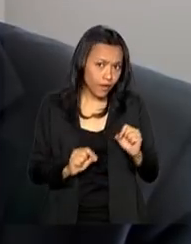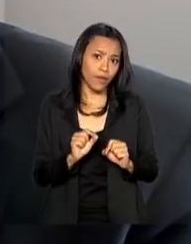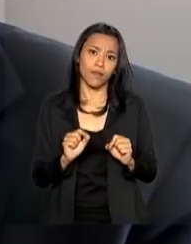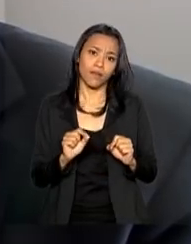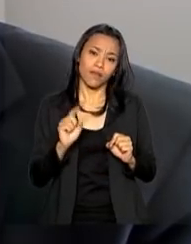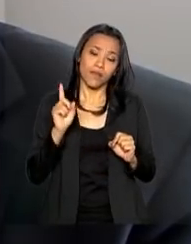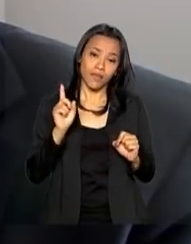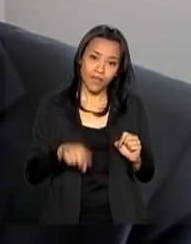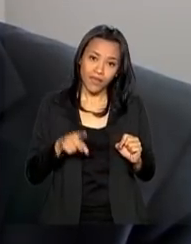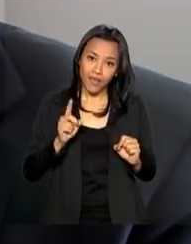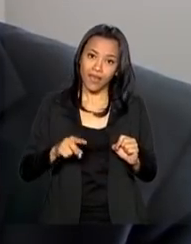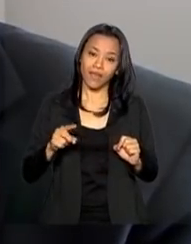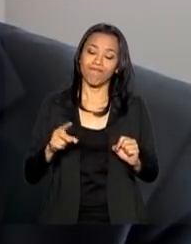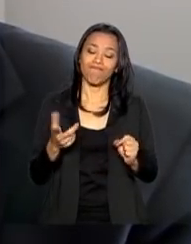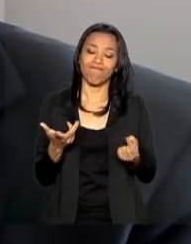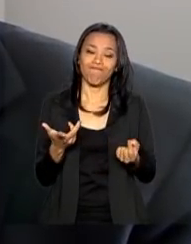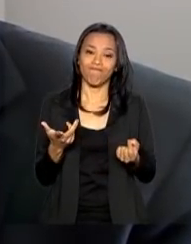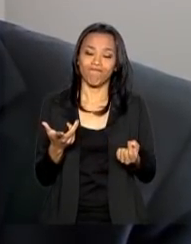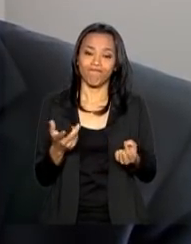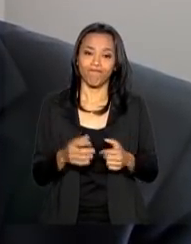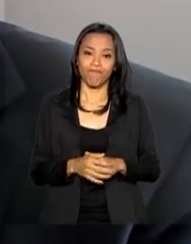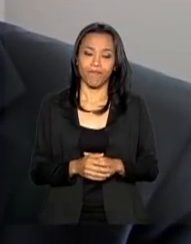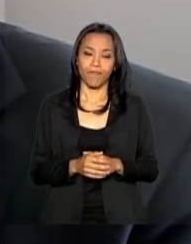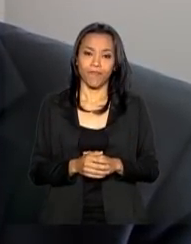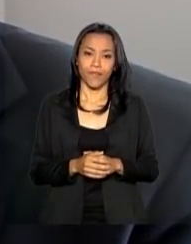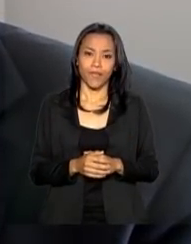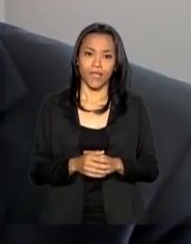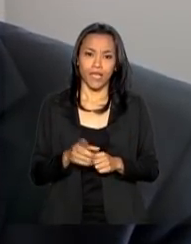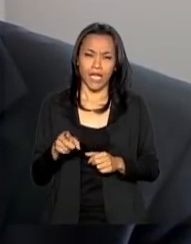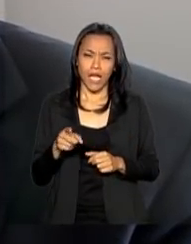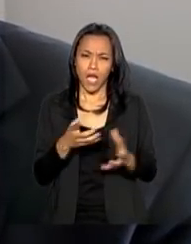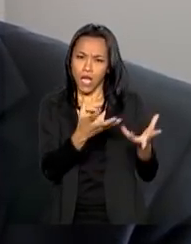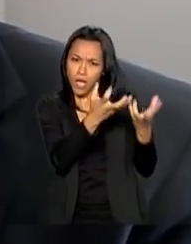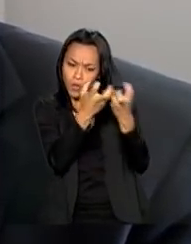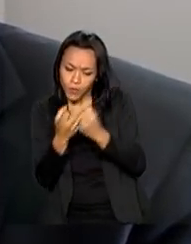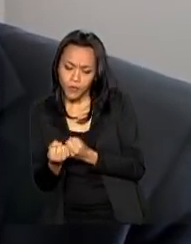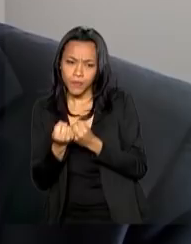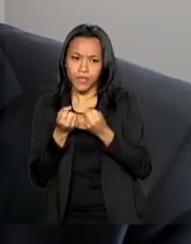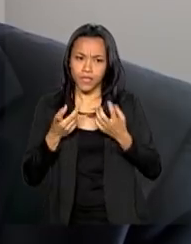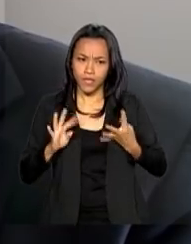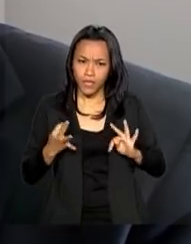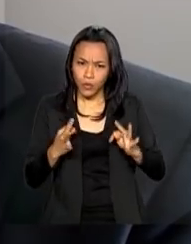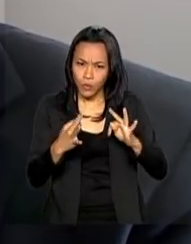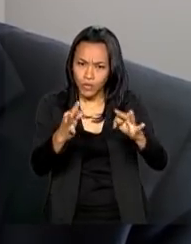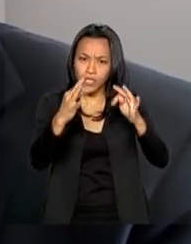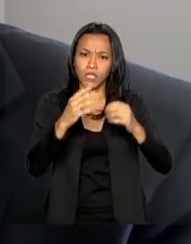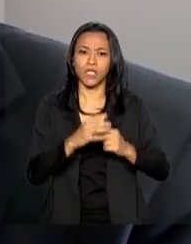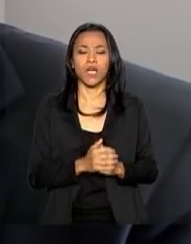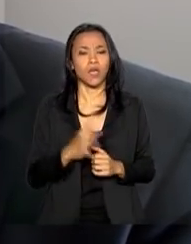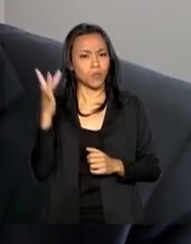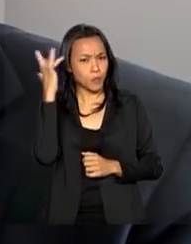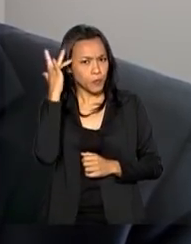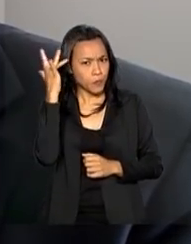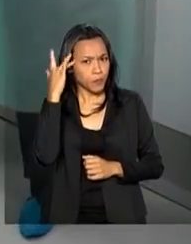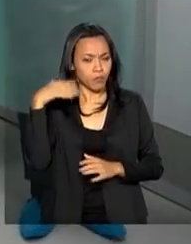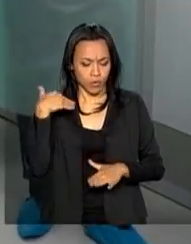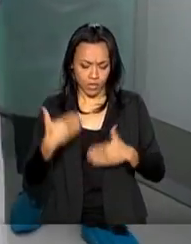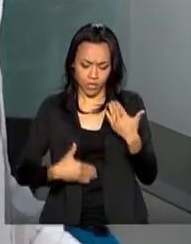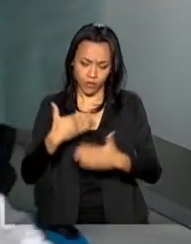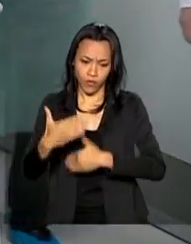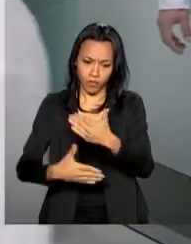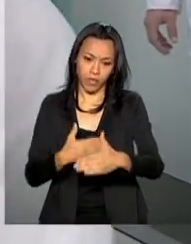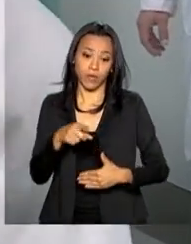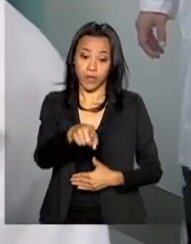afirmação do país em relação à tecnologia, em relação ao avanço e ao desenvolvimento. Um